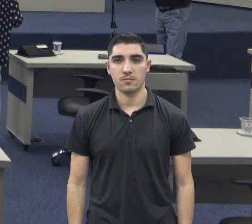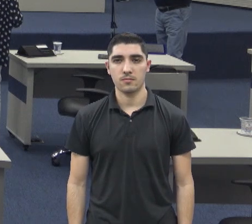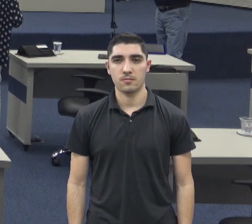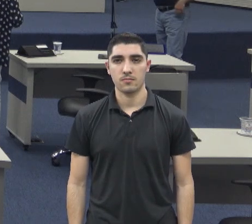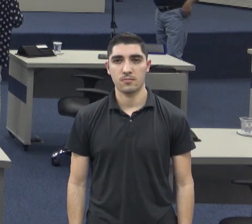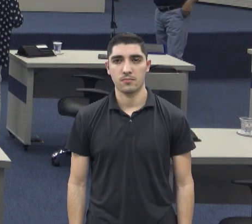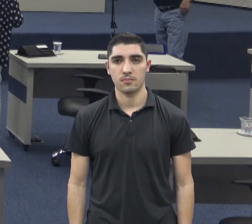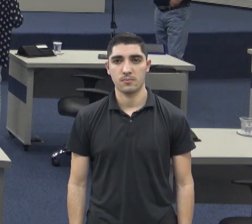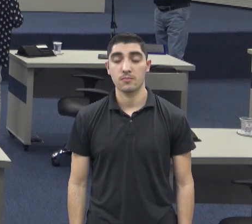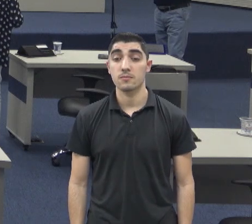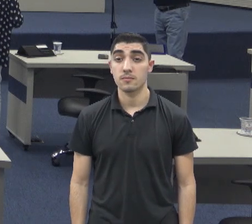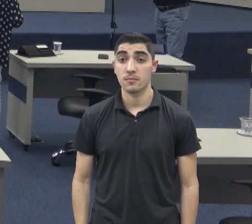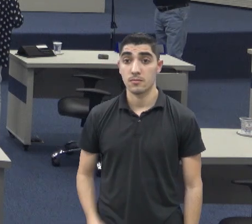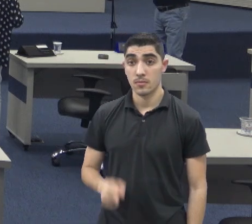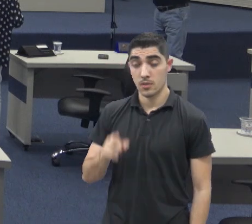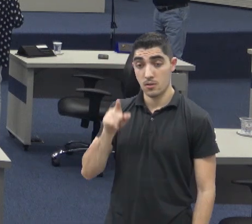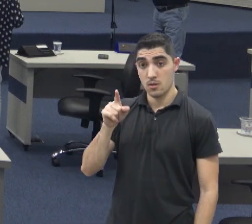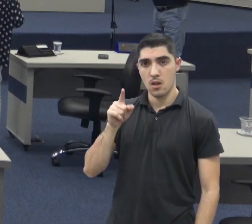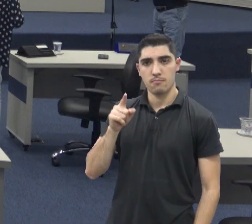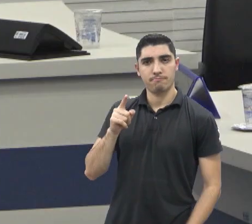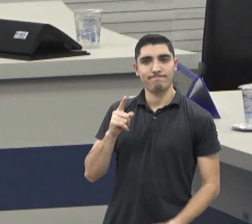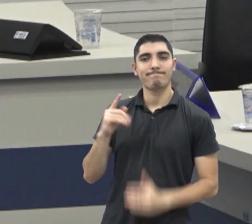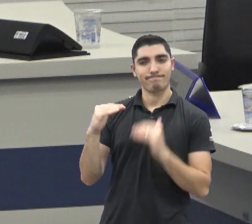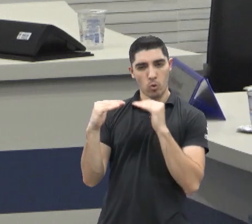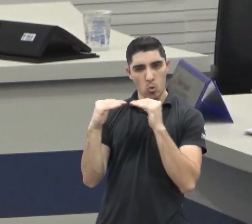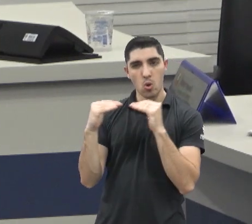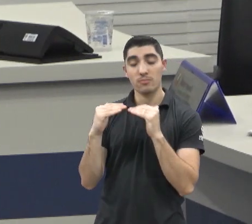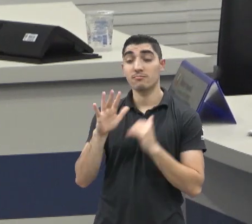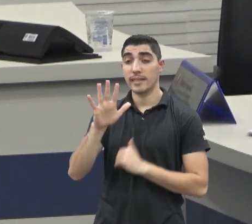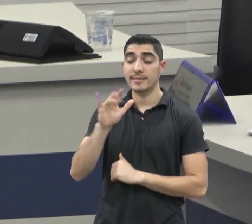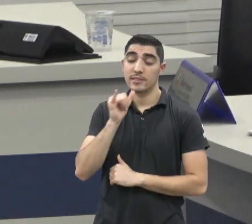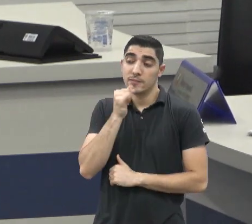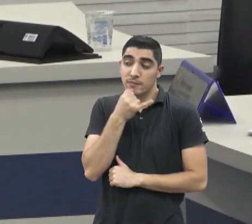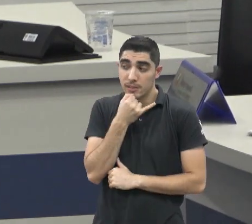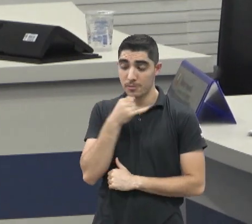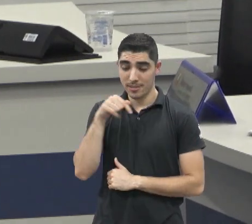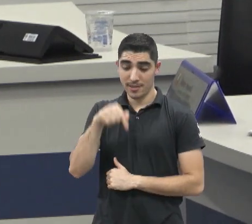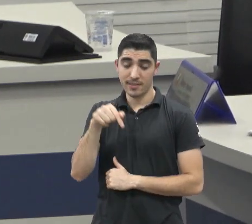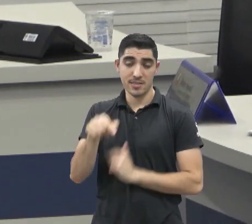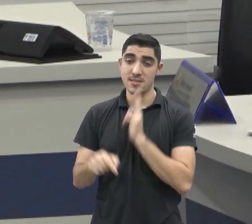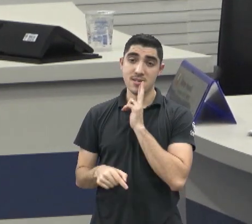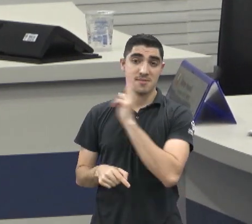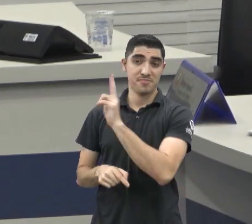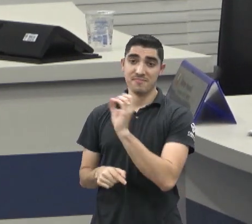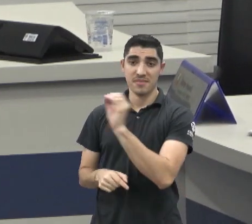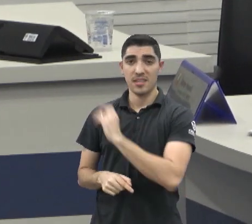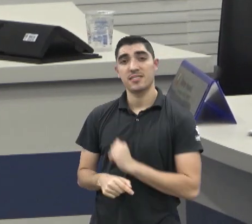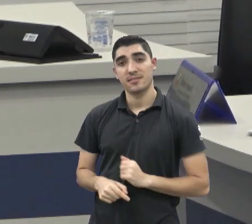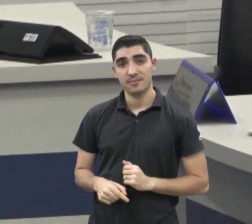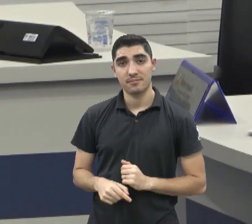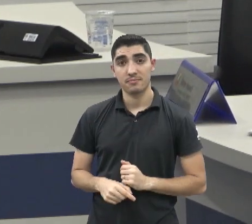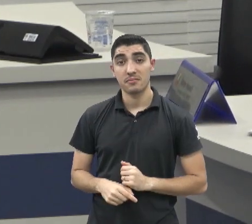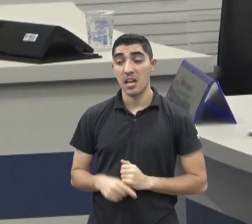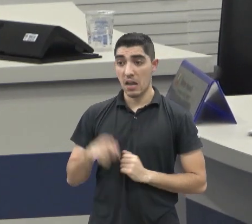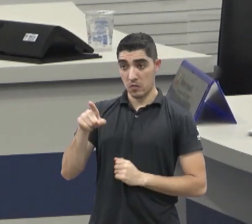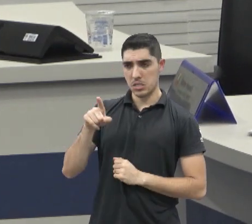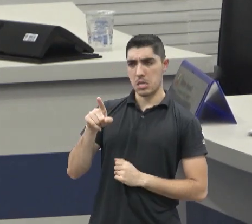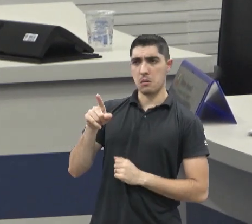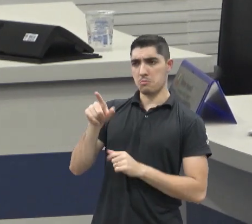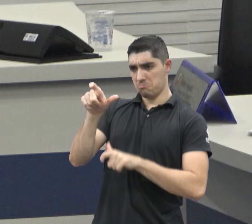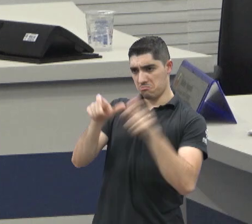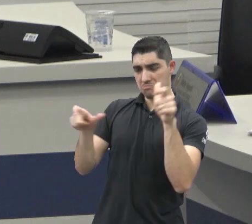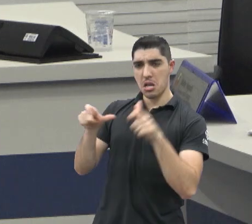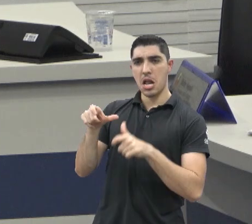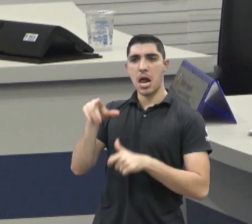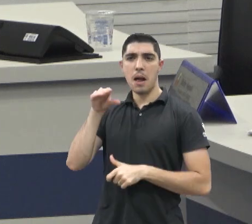Você falou muito bem, Lino, mas é pena que essa casa não vai dar resposta nenhuma, porque o discurso é diferente da prática.